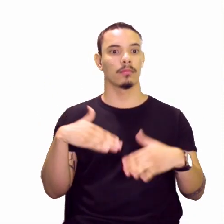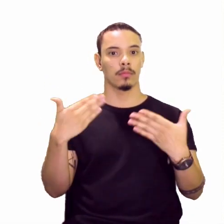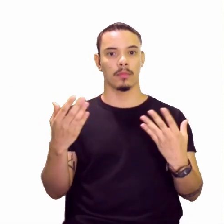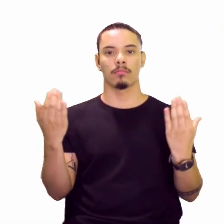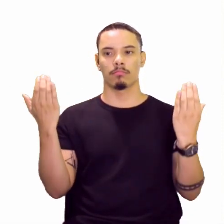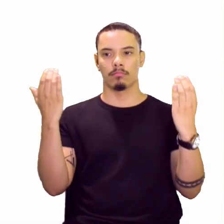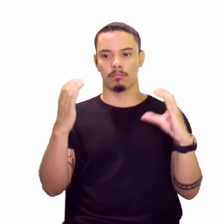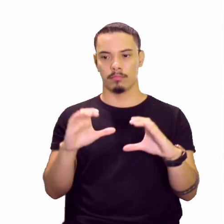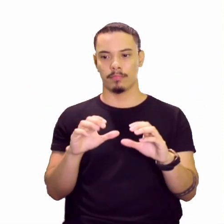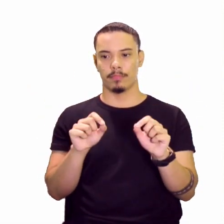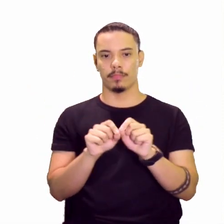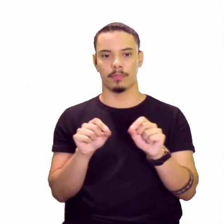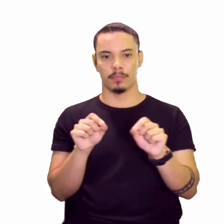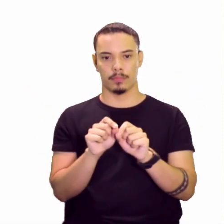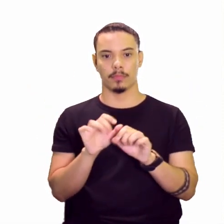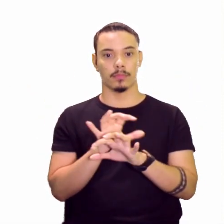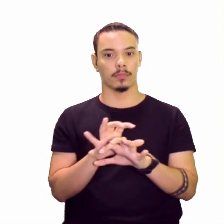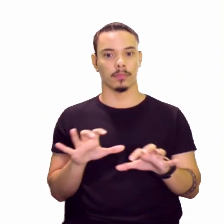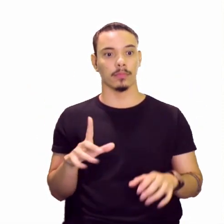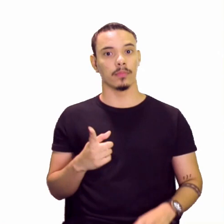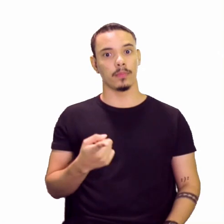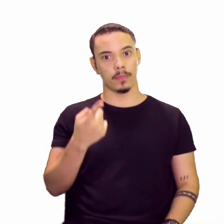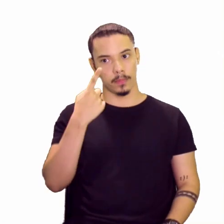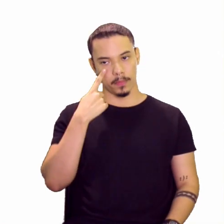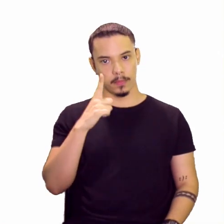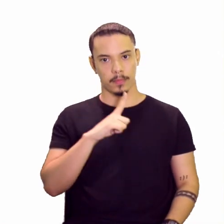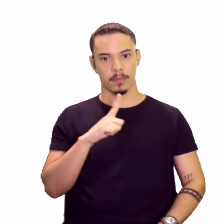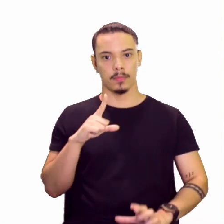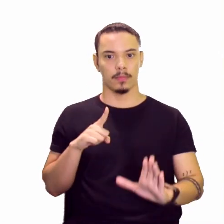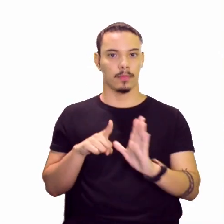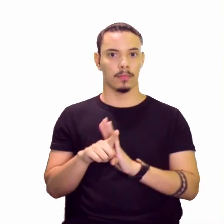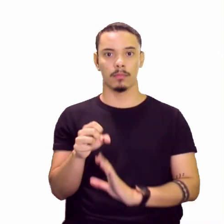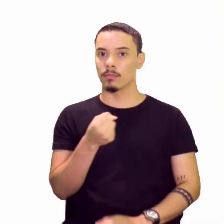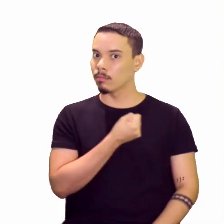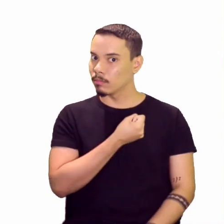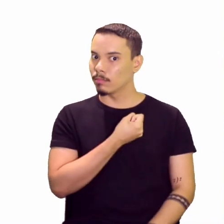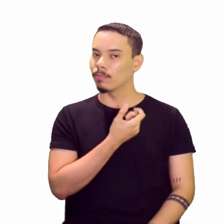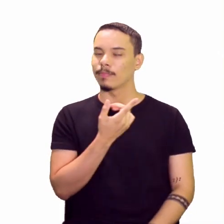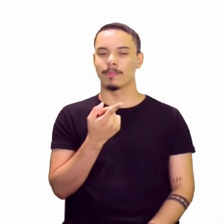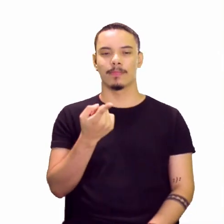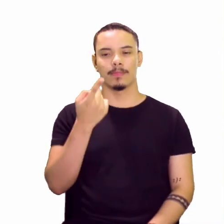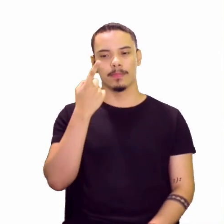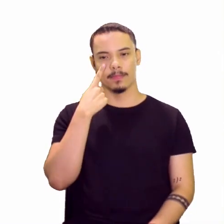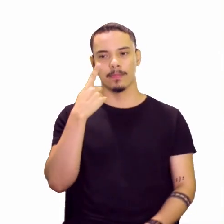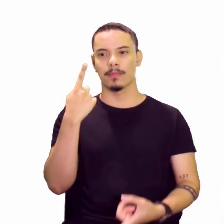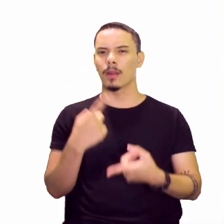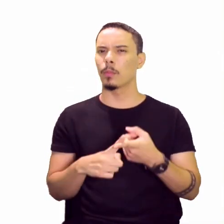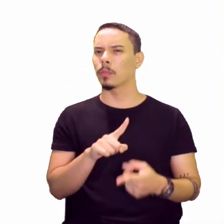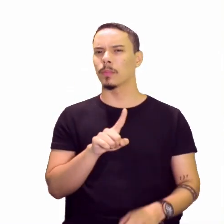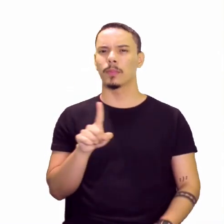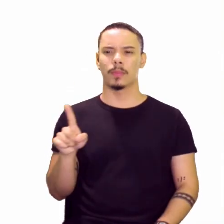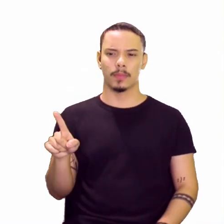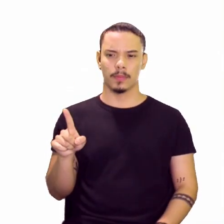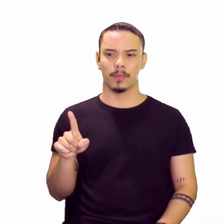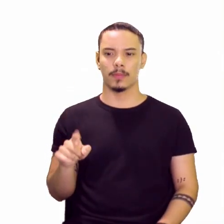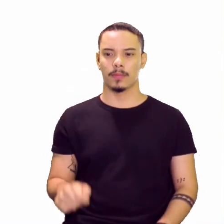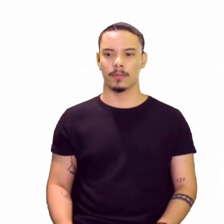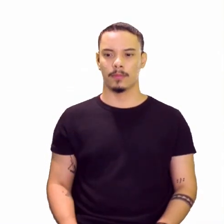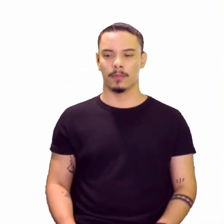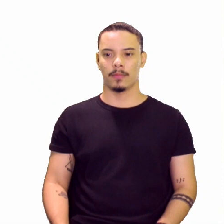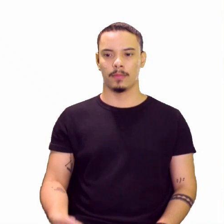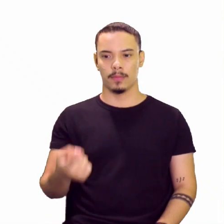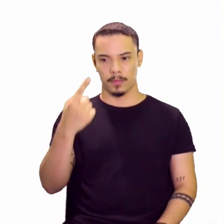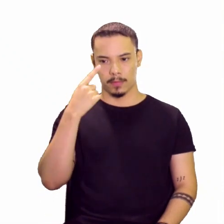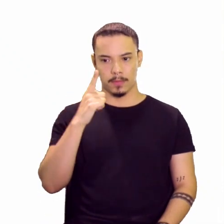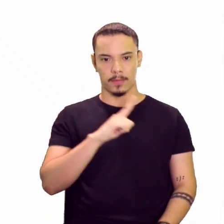que foi publicada essa matéria do Pé na Trilha, vamos fazer uma questão dessa. Por que não, né? E por que não? Por que não, né? Considere